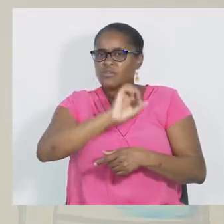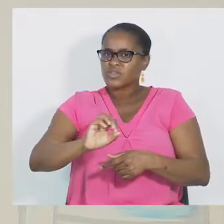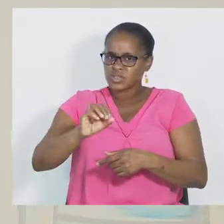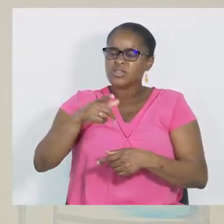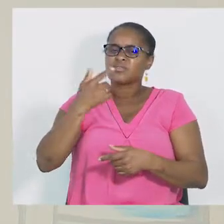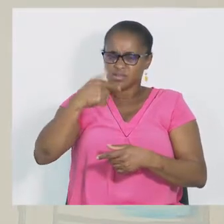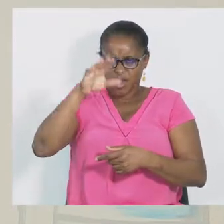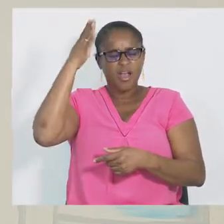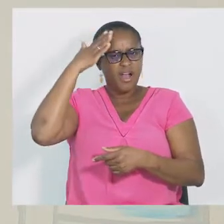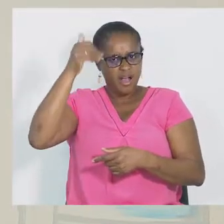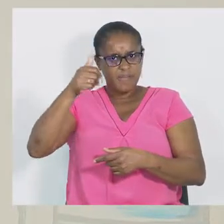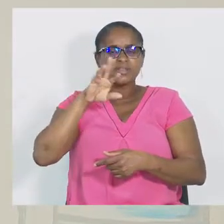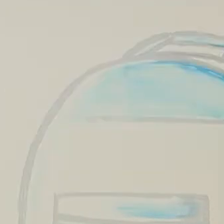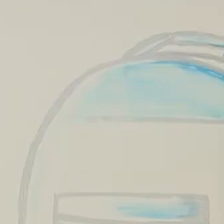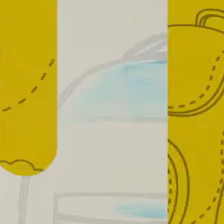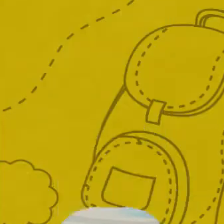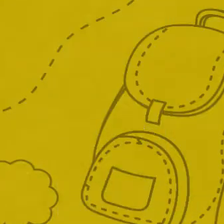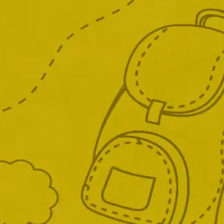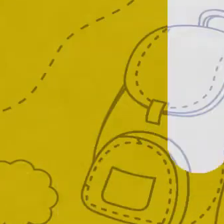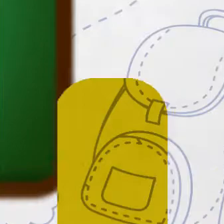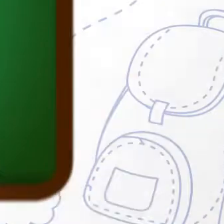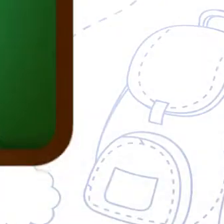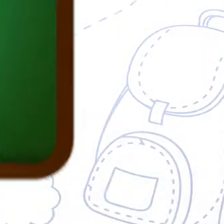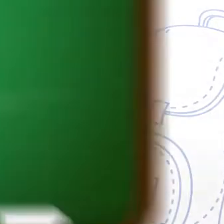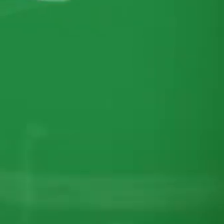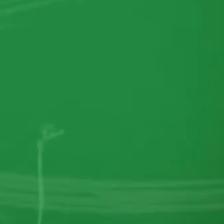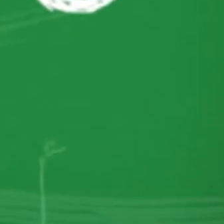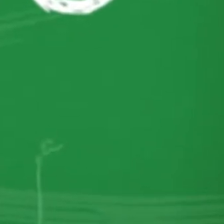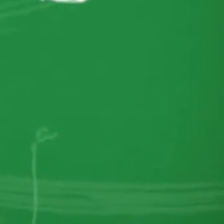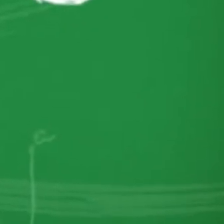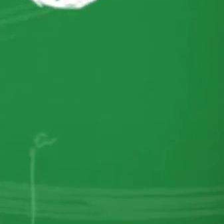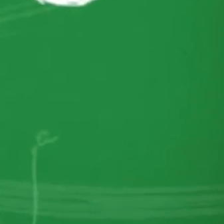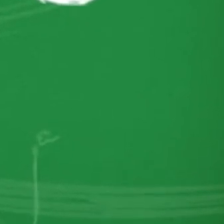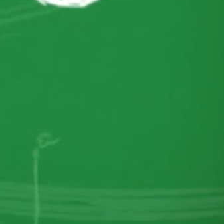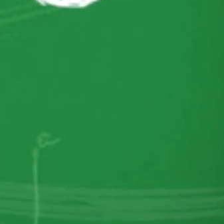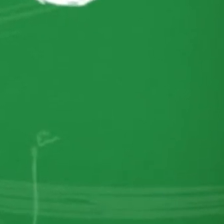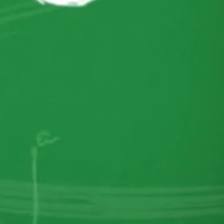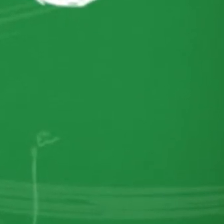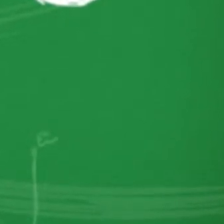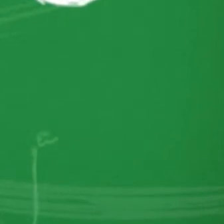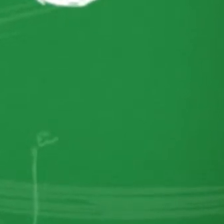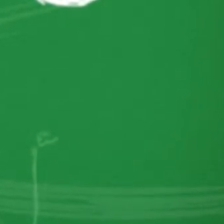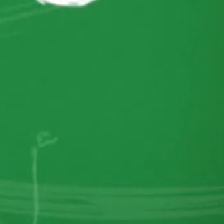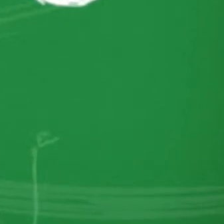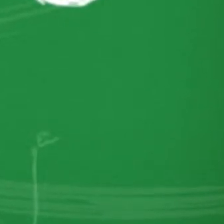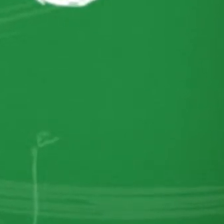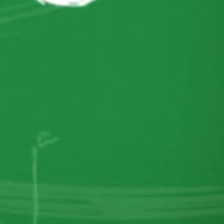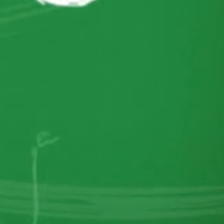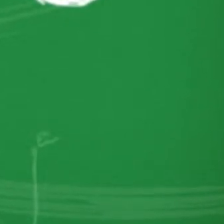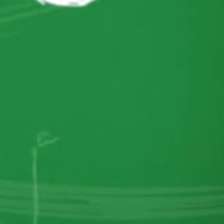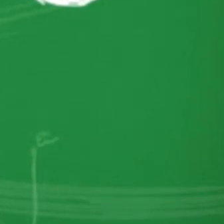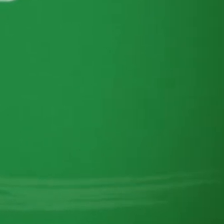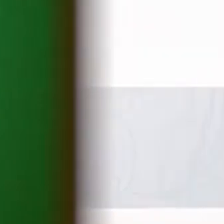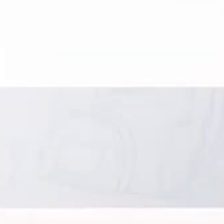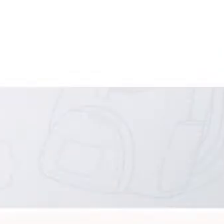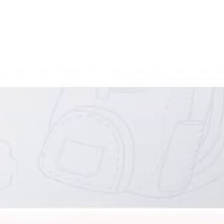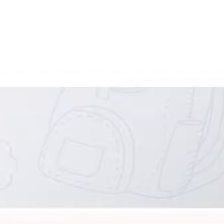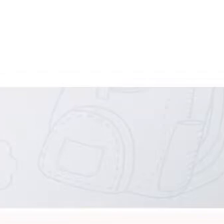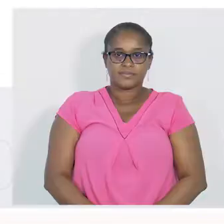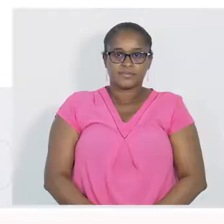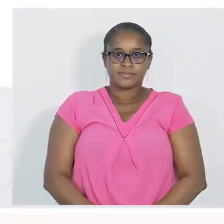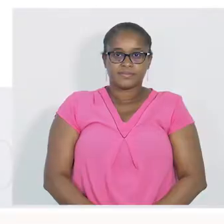ouvi-la. Porque ela tem belas histórias para contar. Vocês repararam aqui uma das histórias que os miúdos